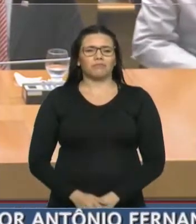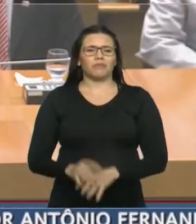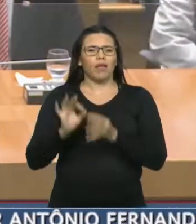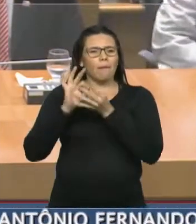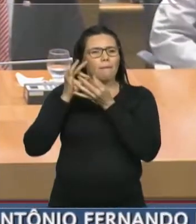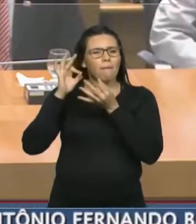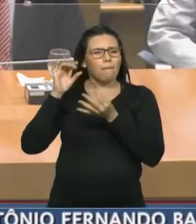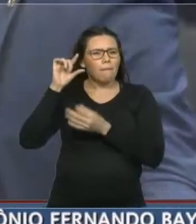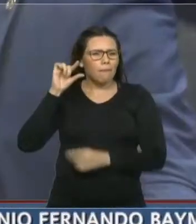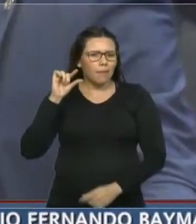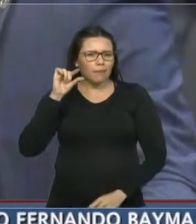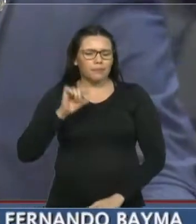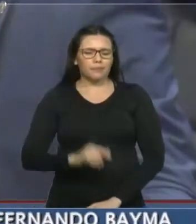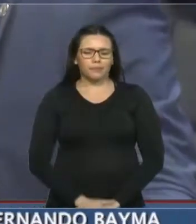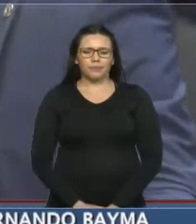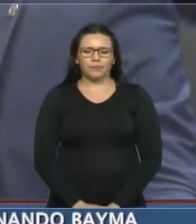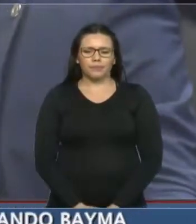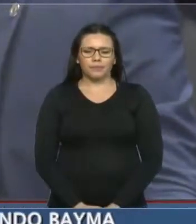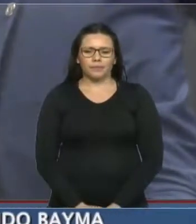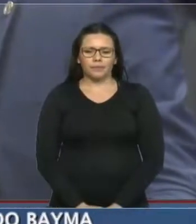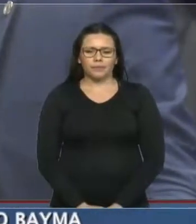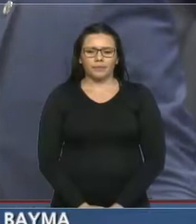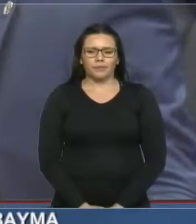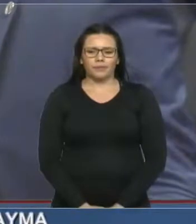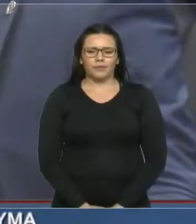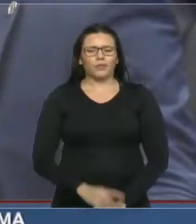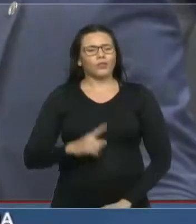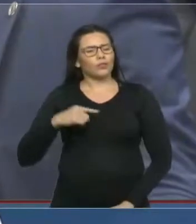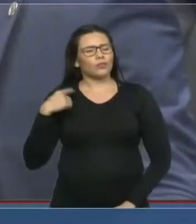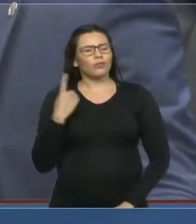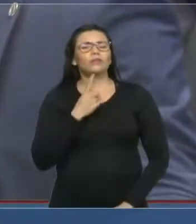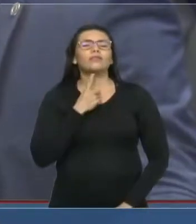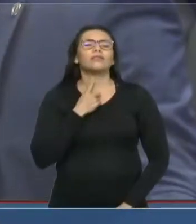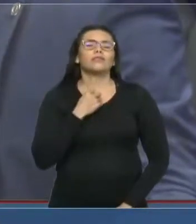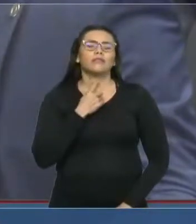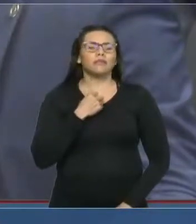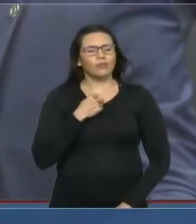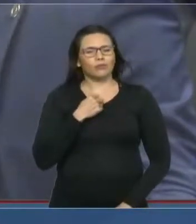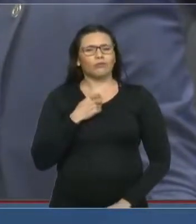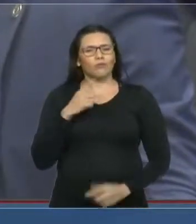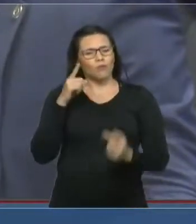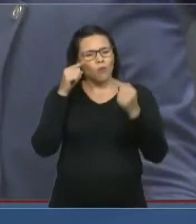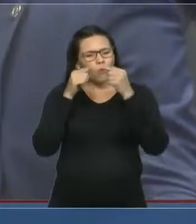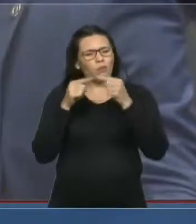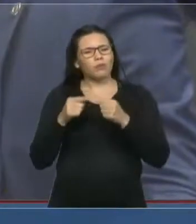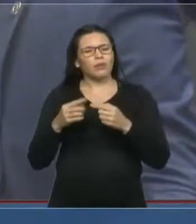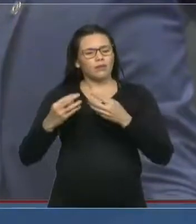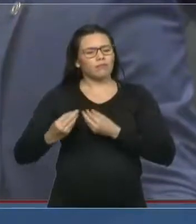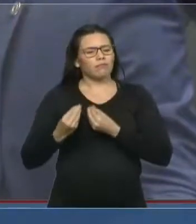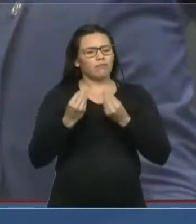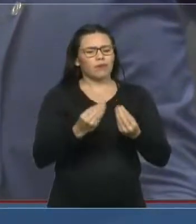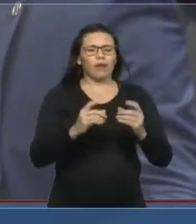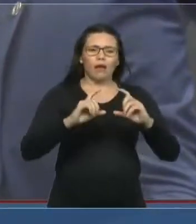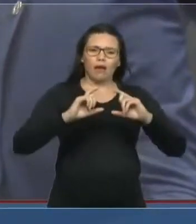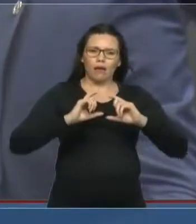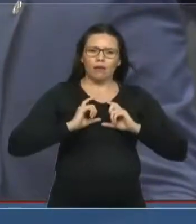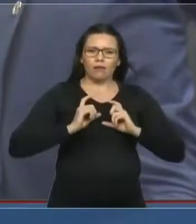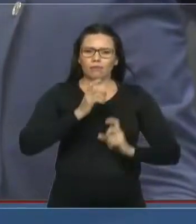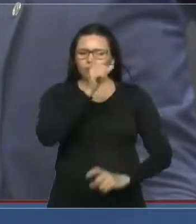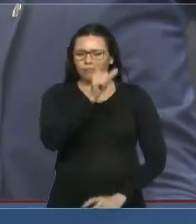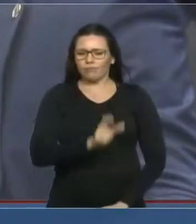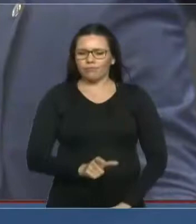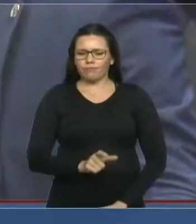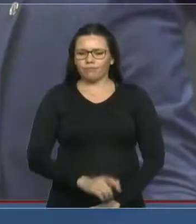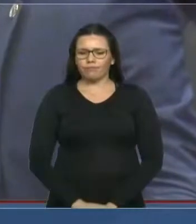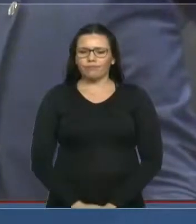palavras, nós tínhamos esse desejo de prestar uma justa homenagem ao desembargador Baima, e descobrimos que ela já